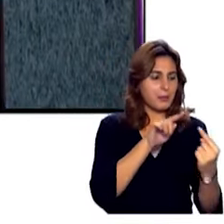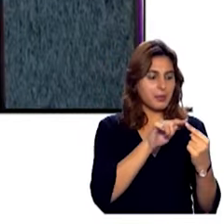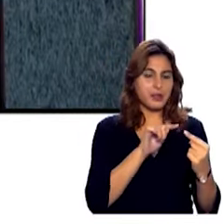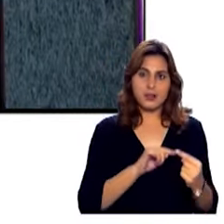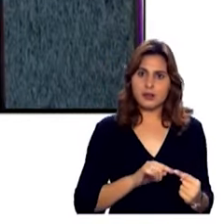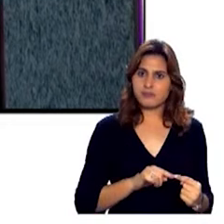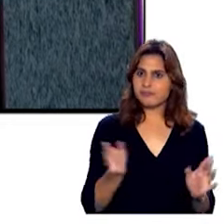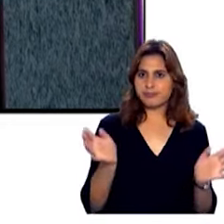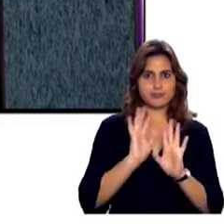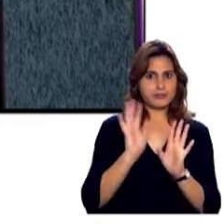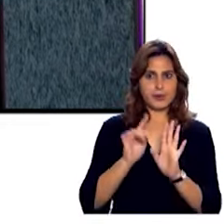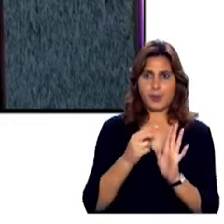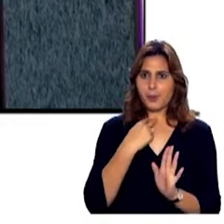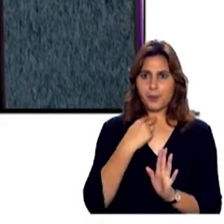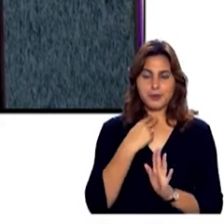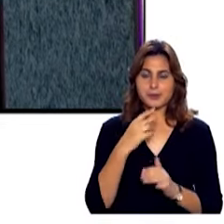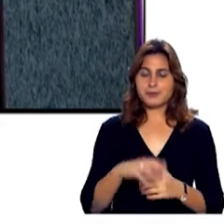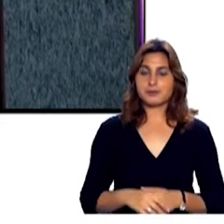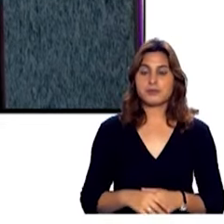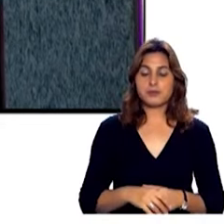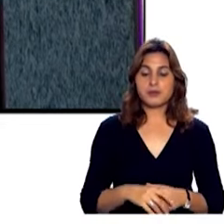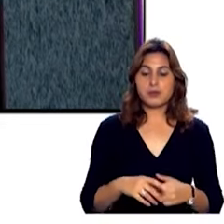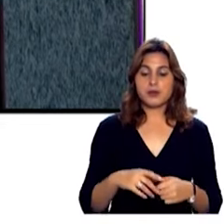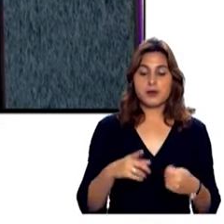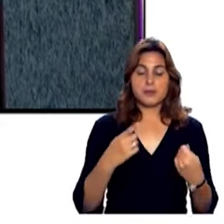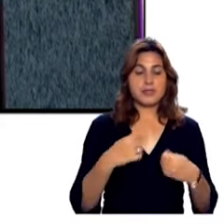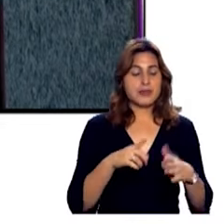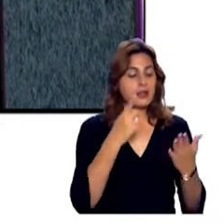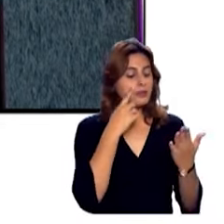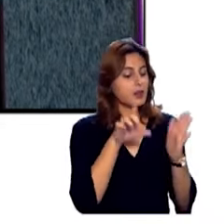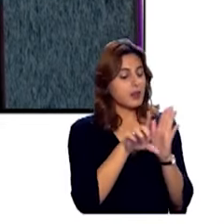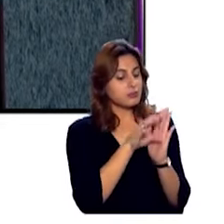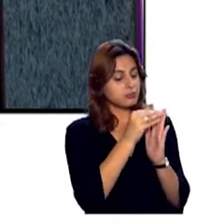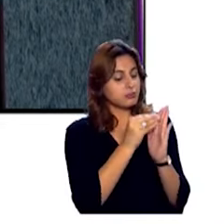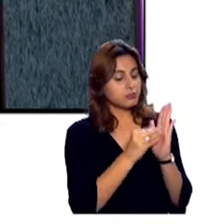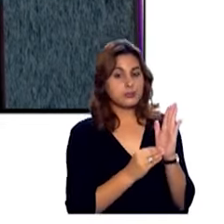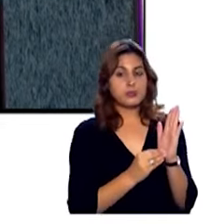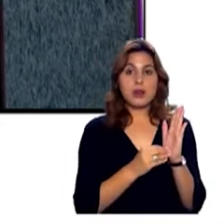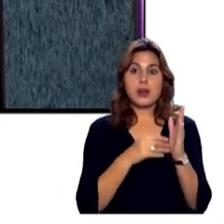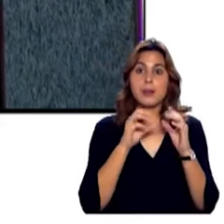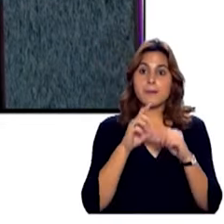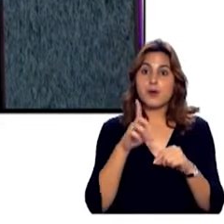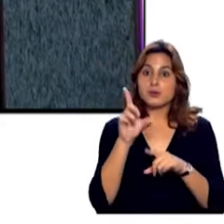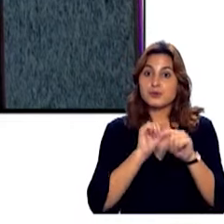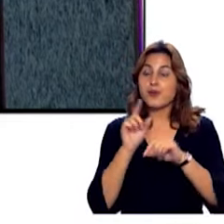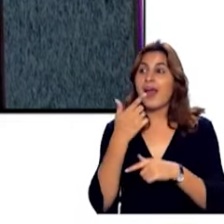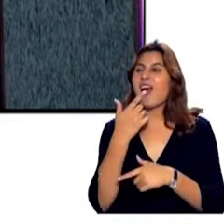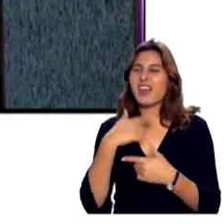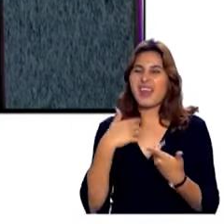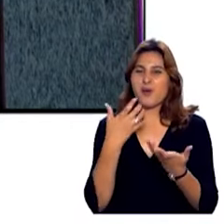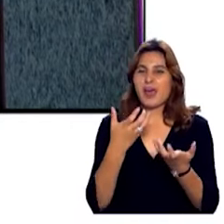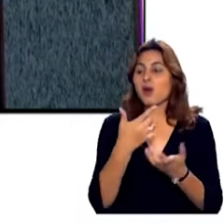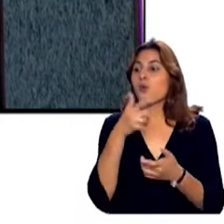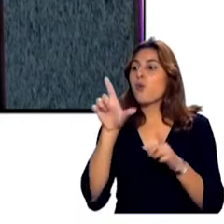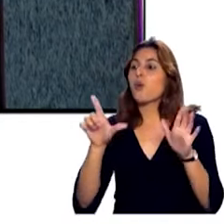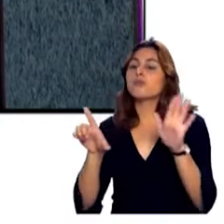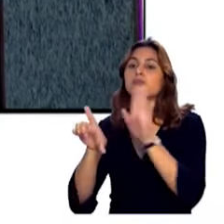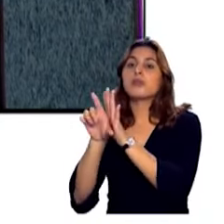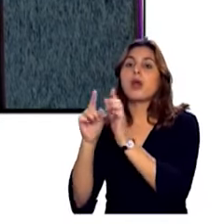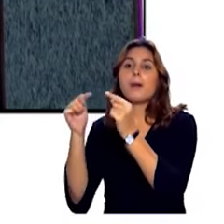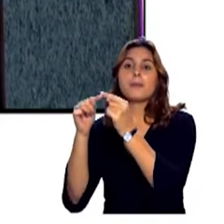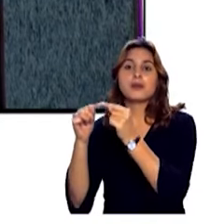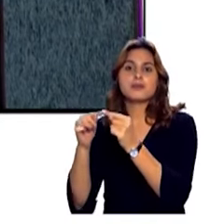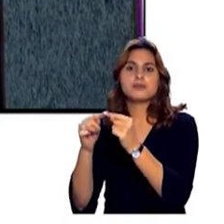possíveis Considerando o dispositivo legal ele não pode escolher uma outra Interpretação para a lei